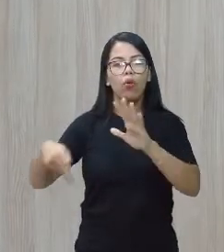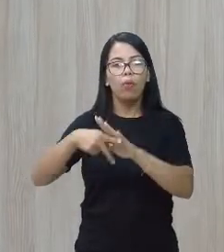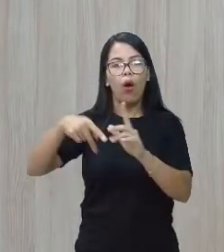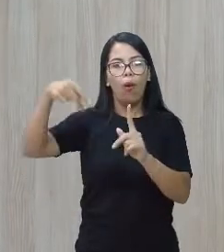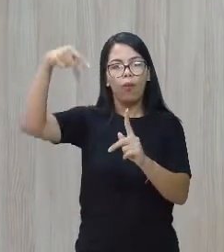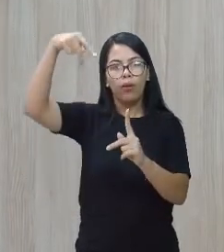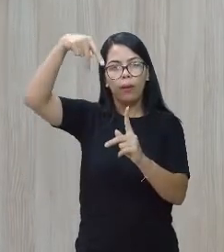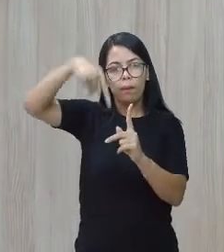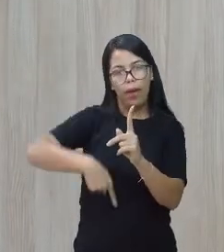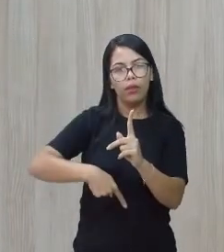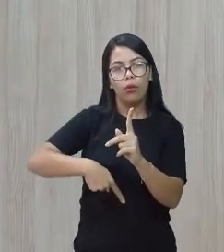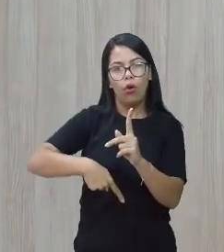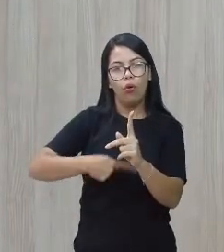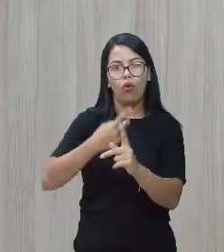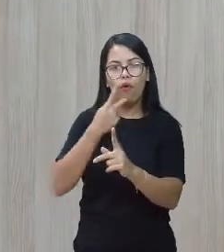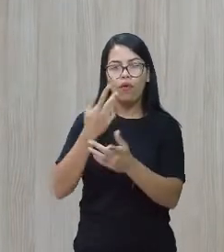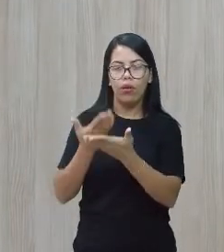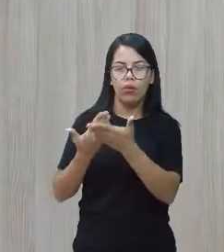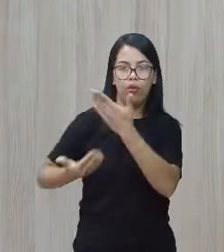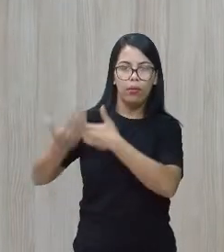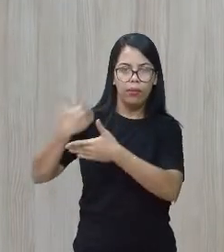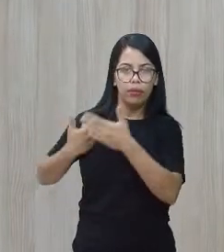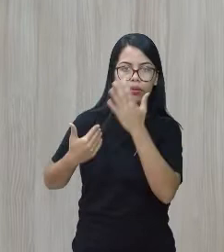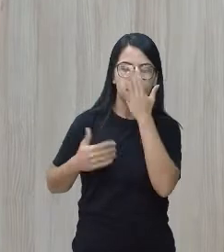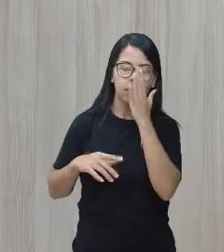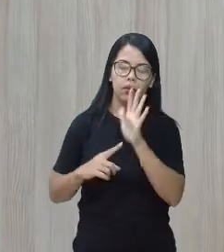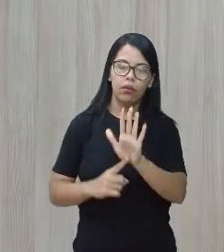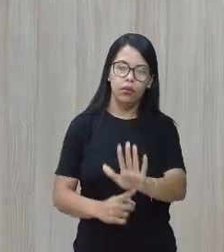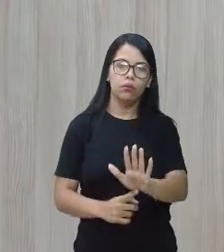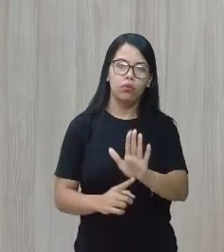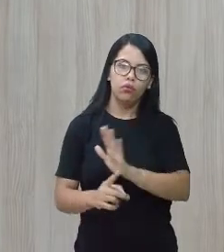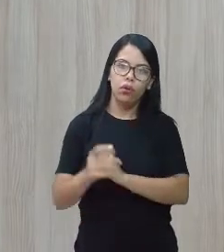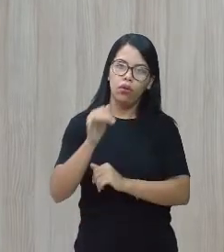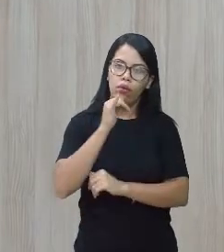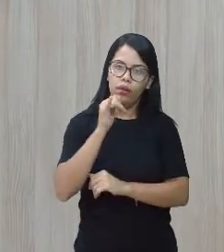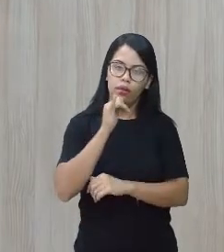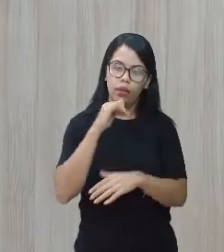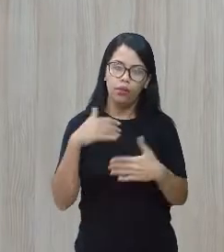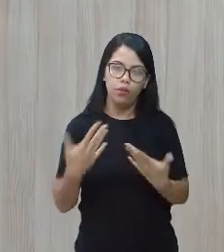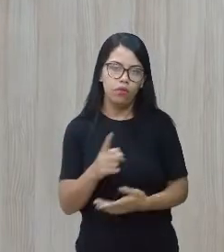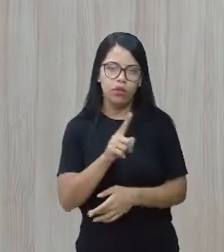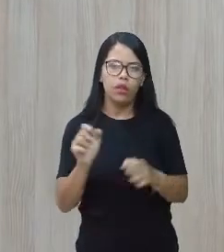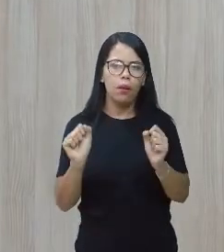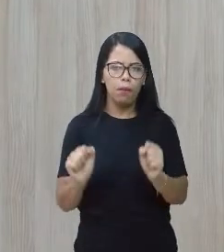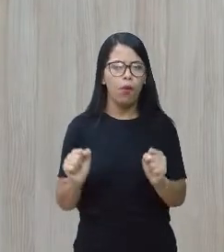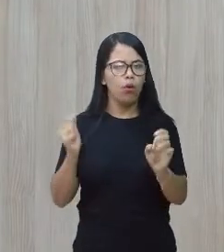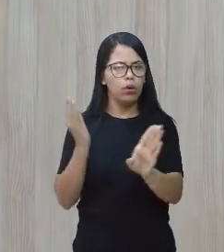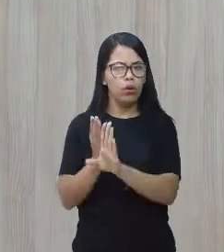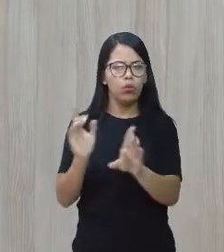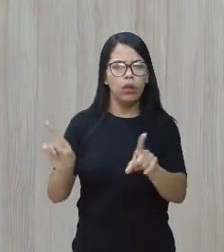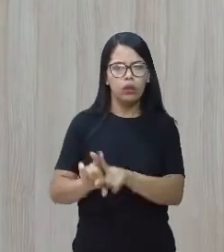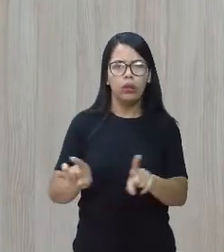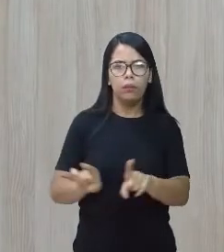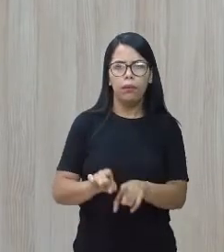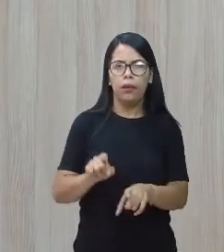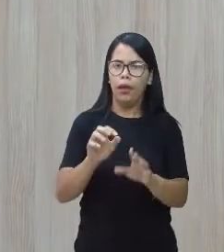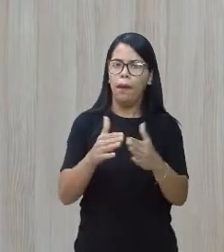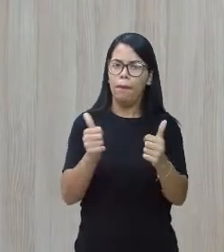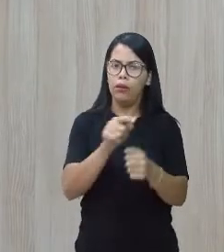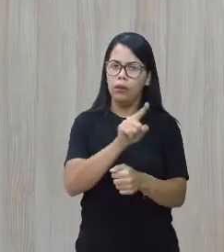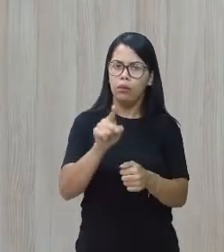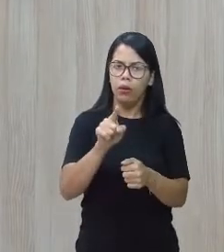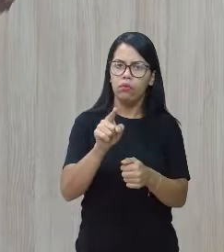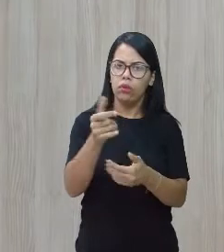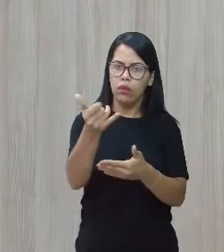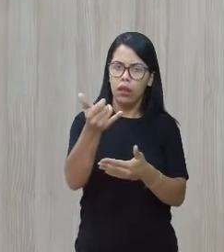Então, esses são exemplos aí de corpos redondos, tá joia? Você pode encontrar também, pedir para você falar ali no chat,